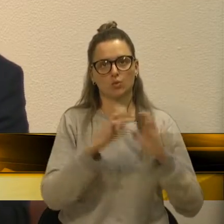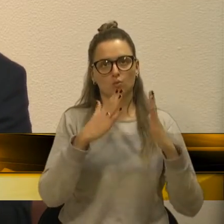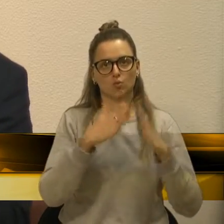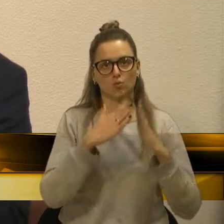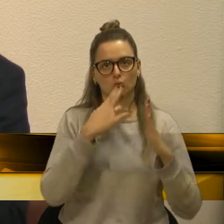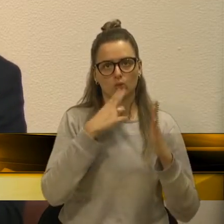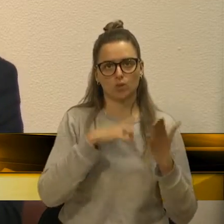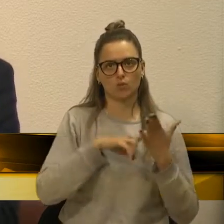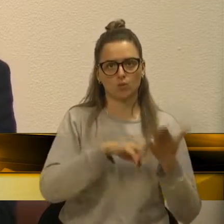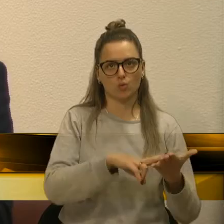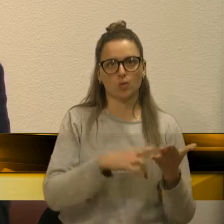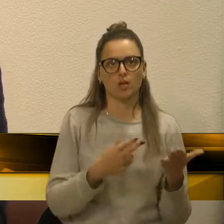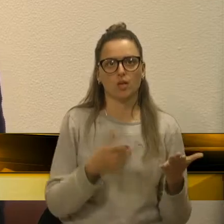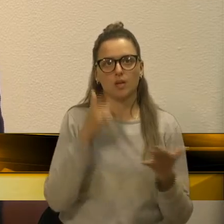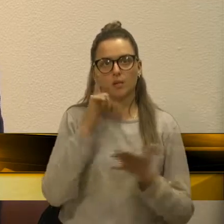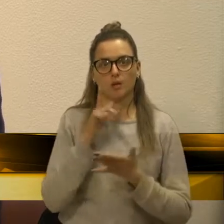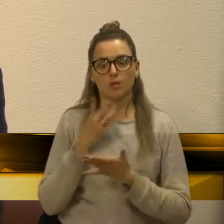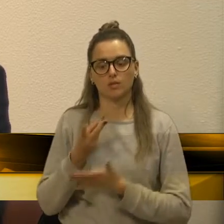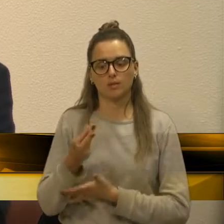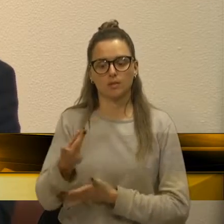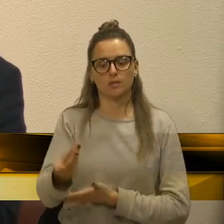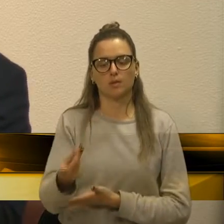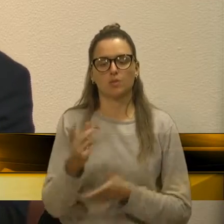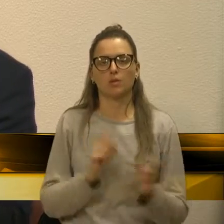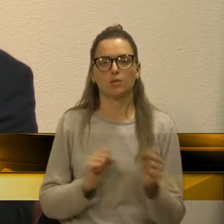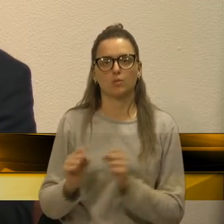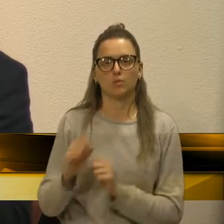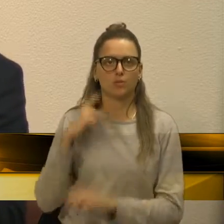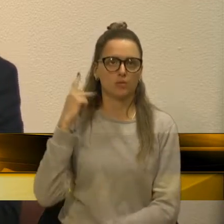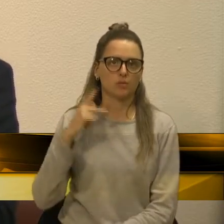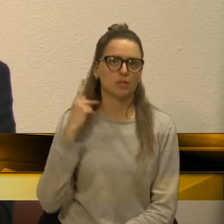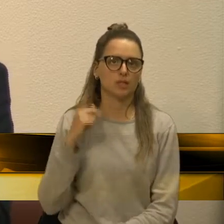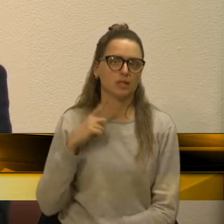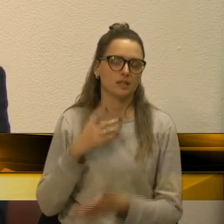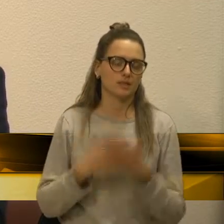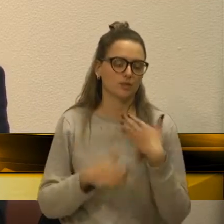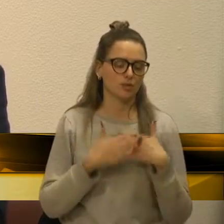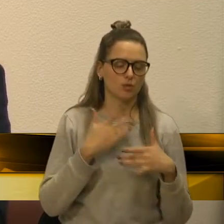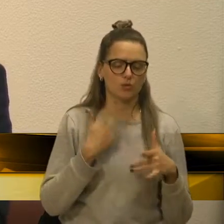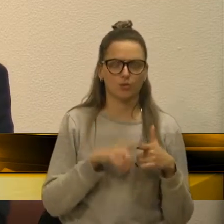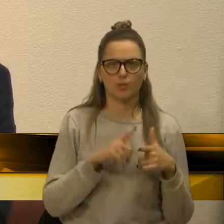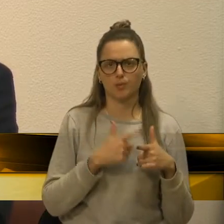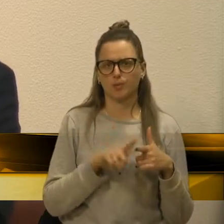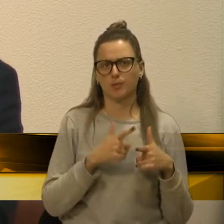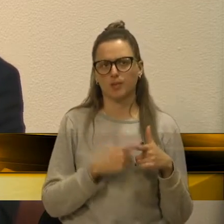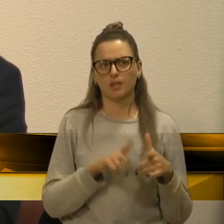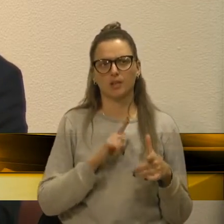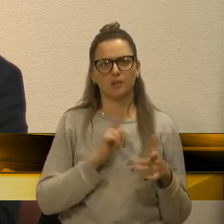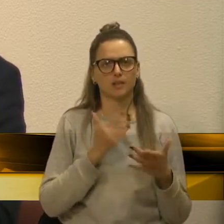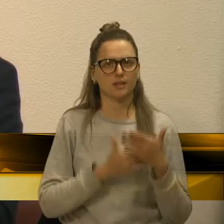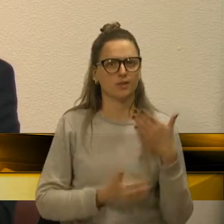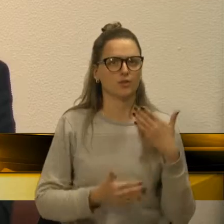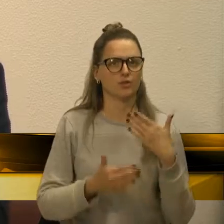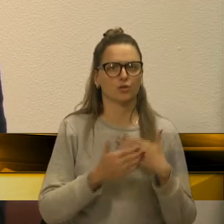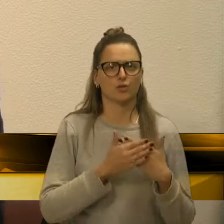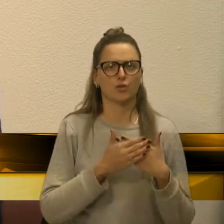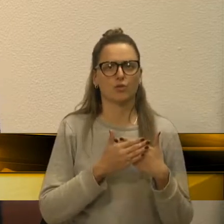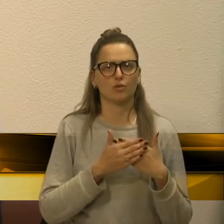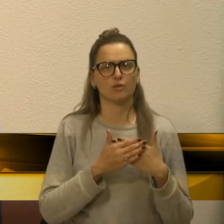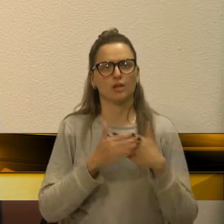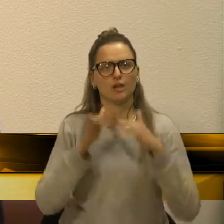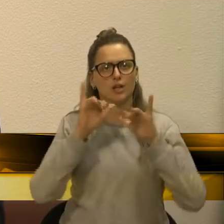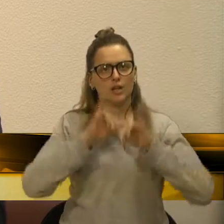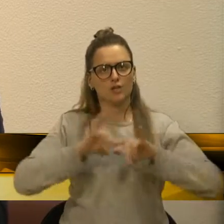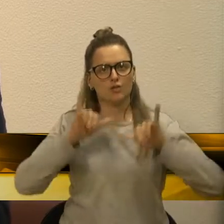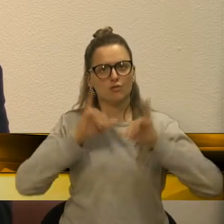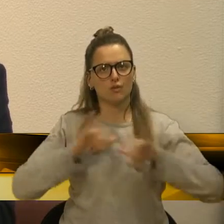se perpetuar no poder. E aí teve todo esse escândalo, toda essa divulgação, pessoas